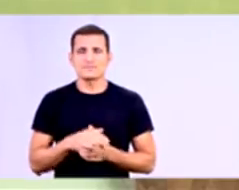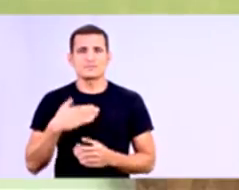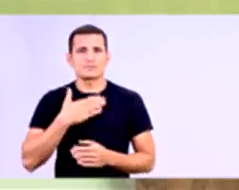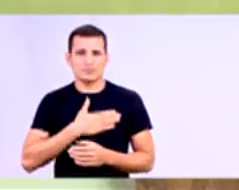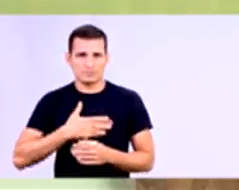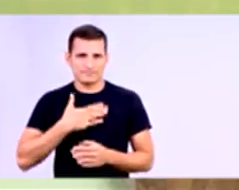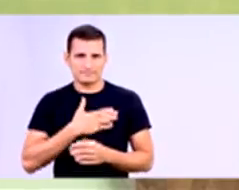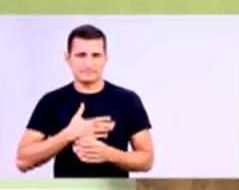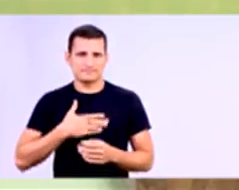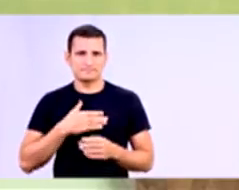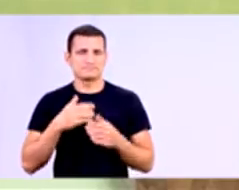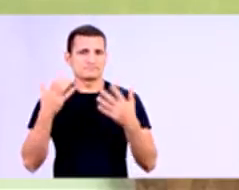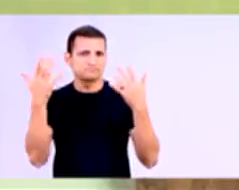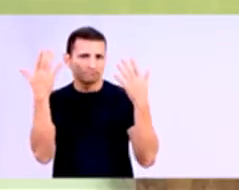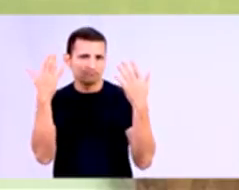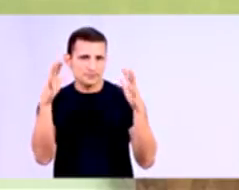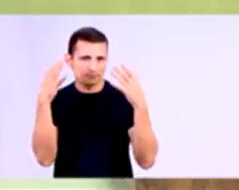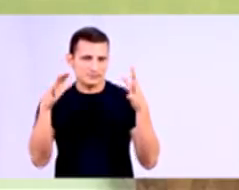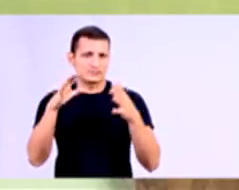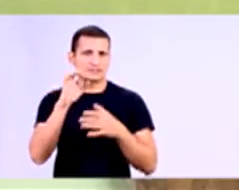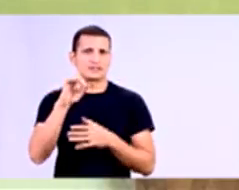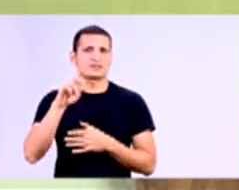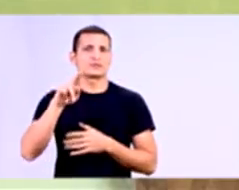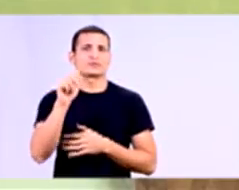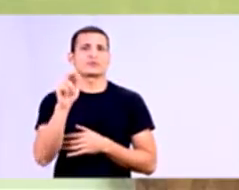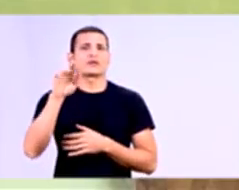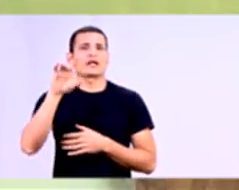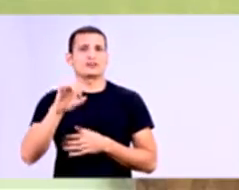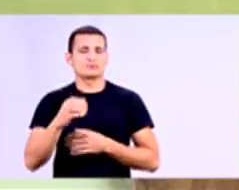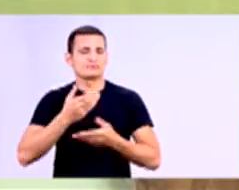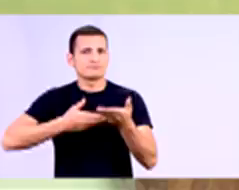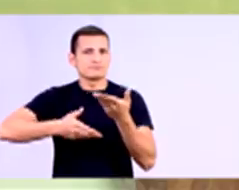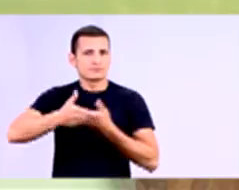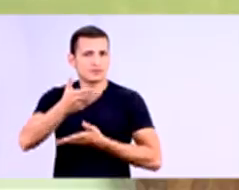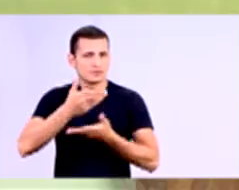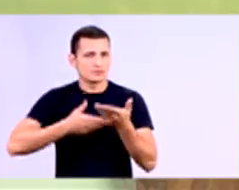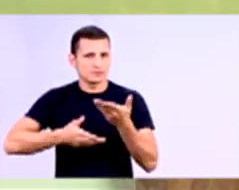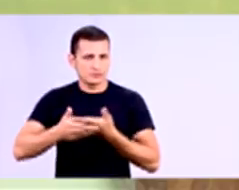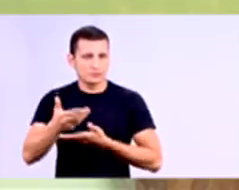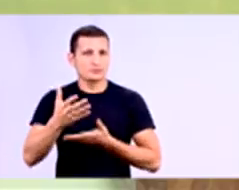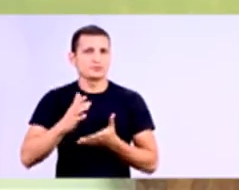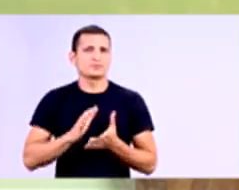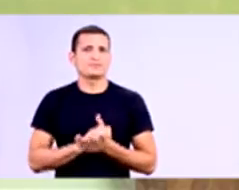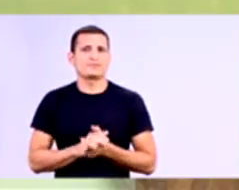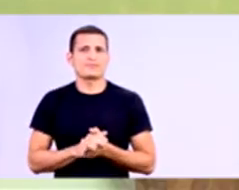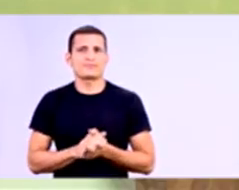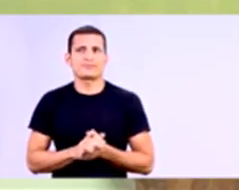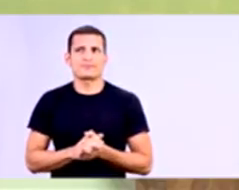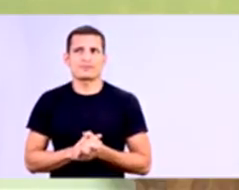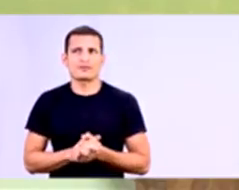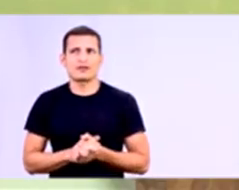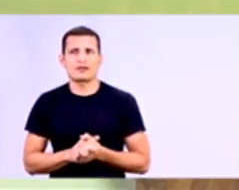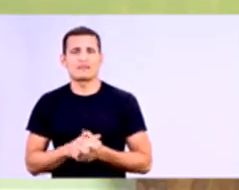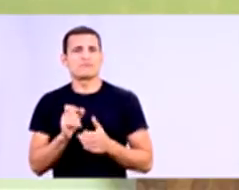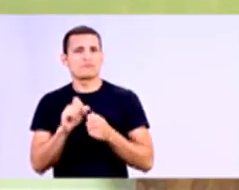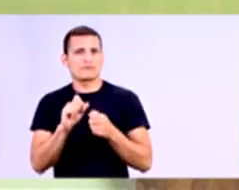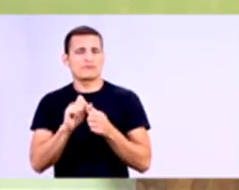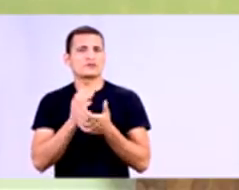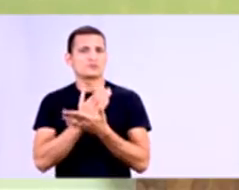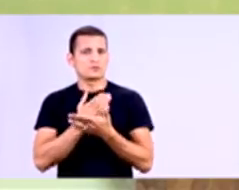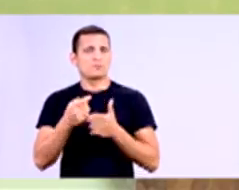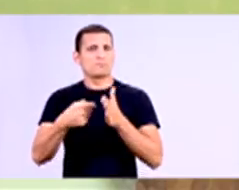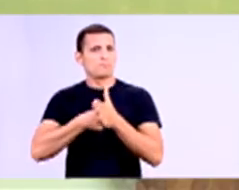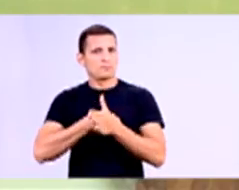gostaria de dar os parabéns aí ao Eduardo, que interagiu aí conosco e fez algumas perguntas